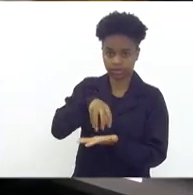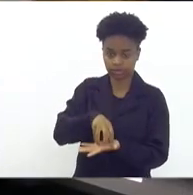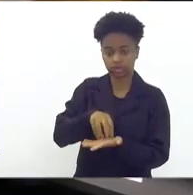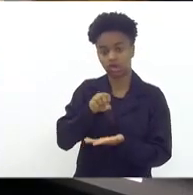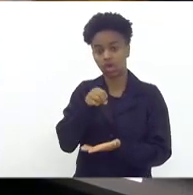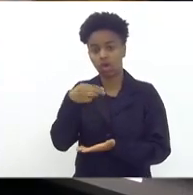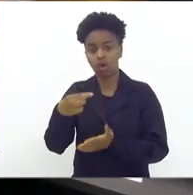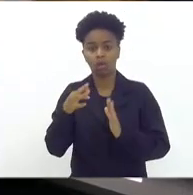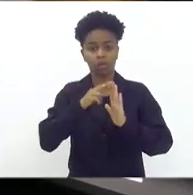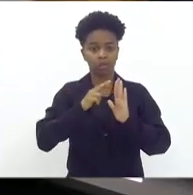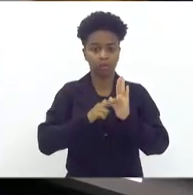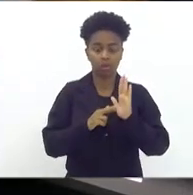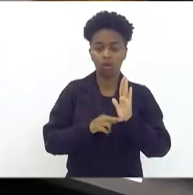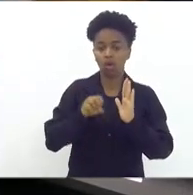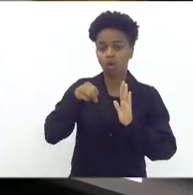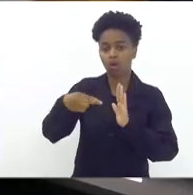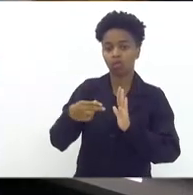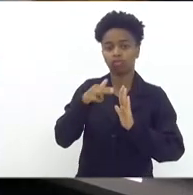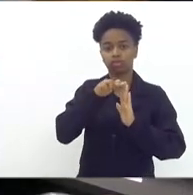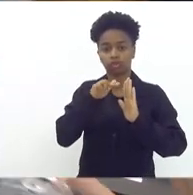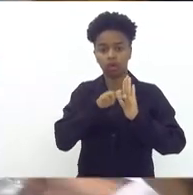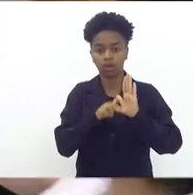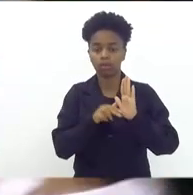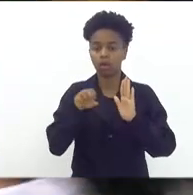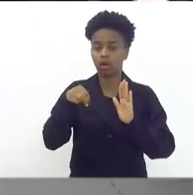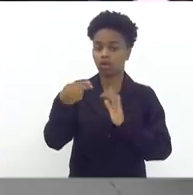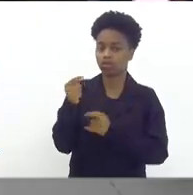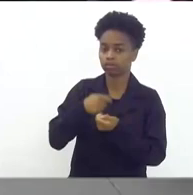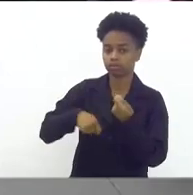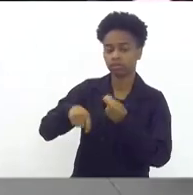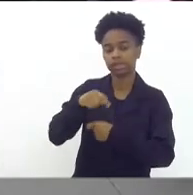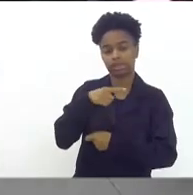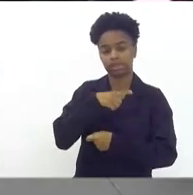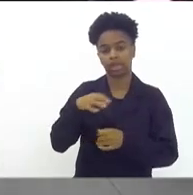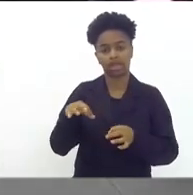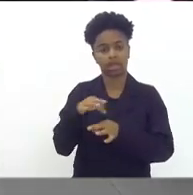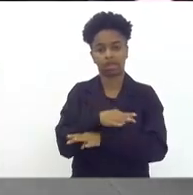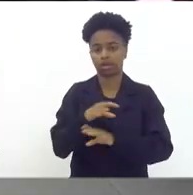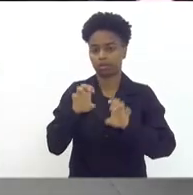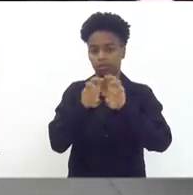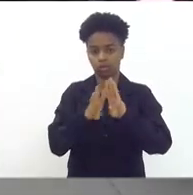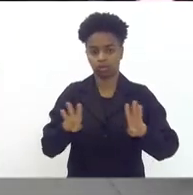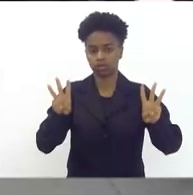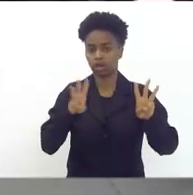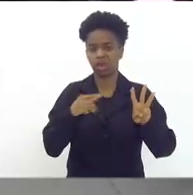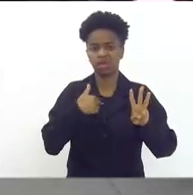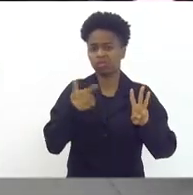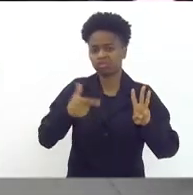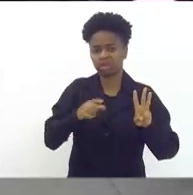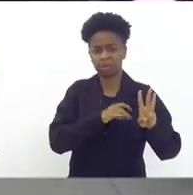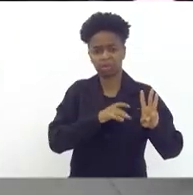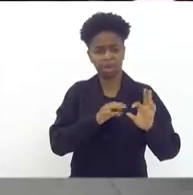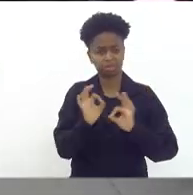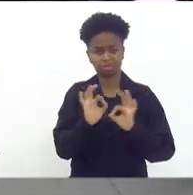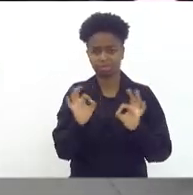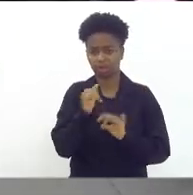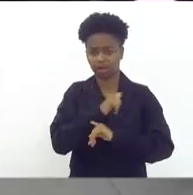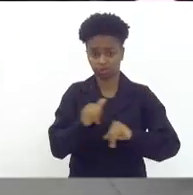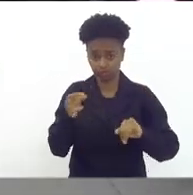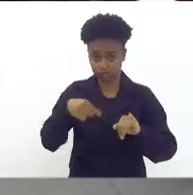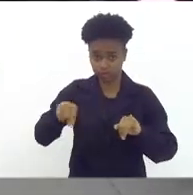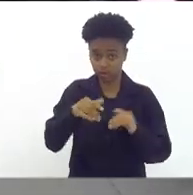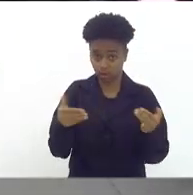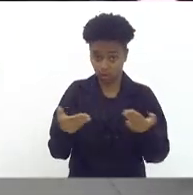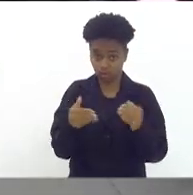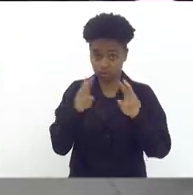regulatória seja ela Norma seja ela administrativa eu eu não tenho o menor receio de dizer os senhores que hoje o